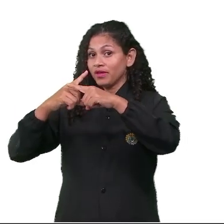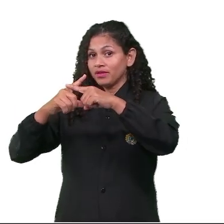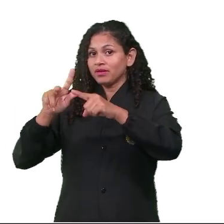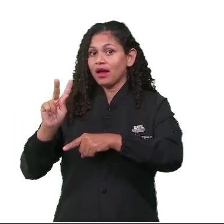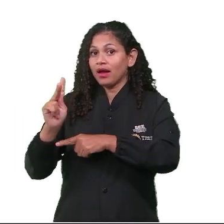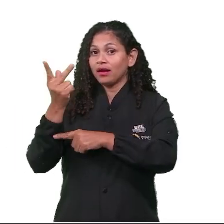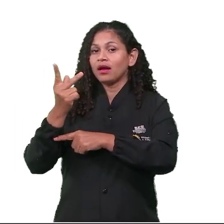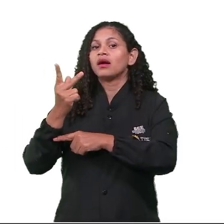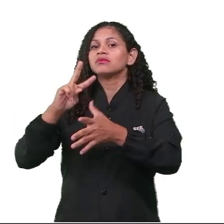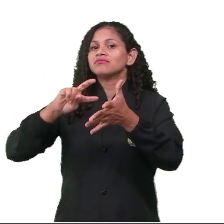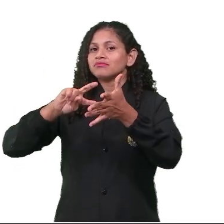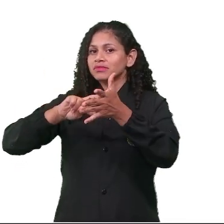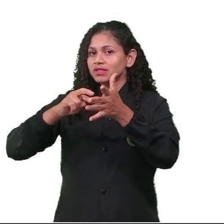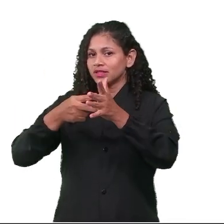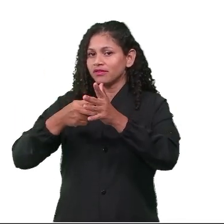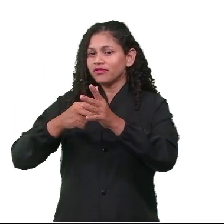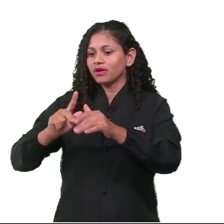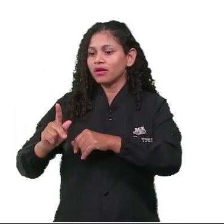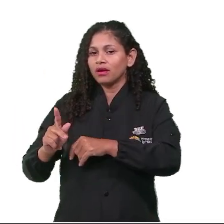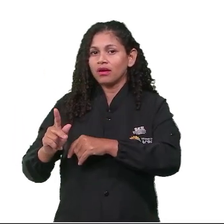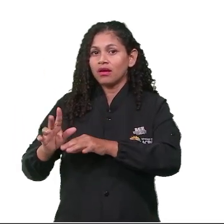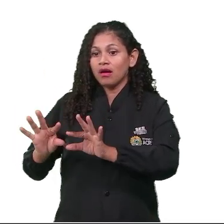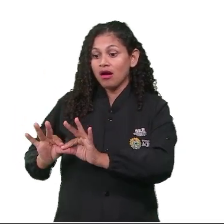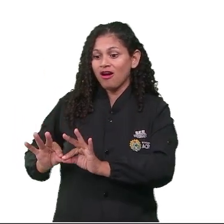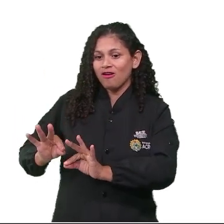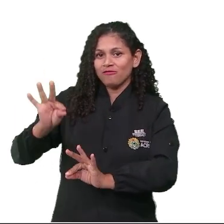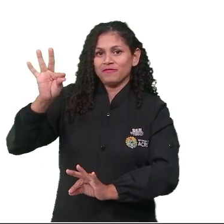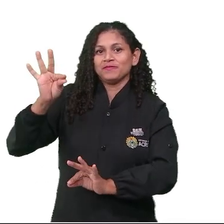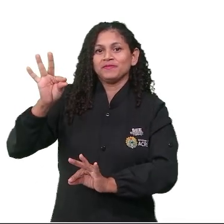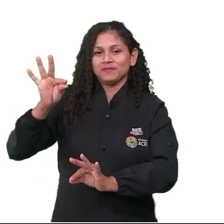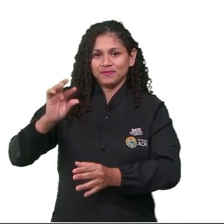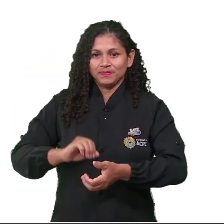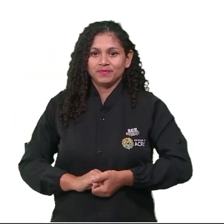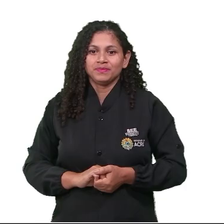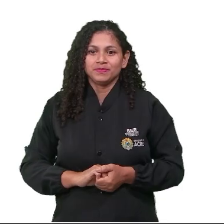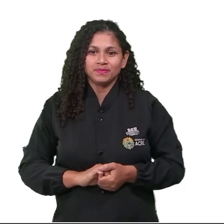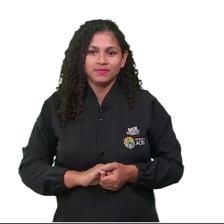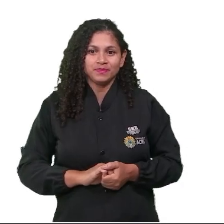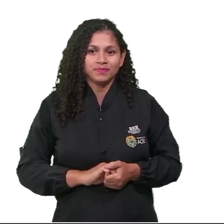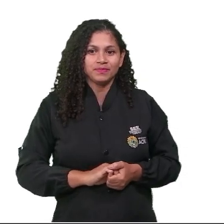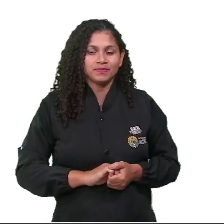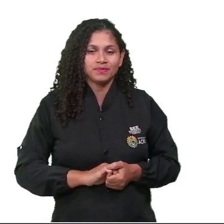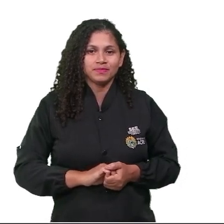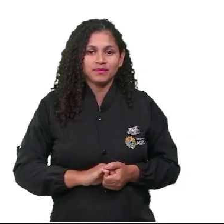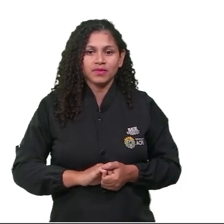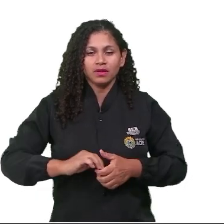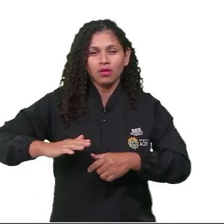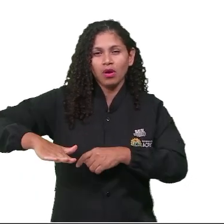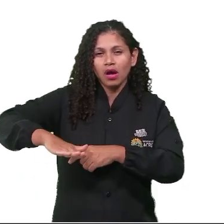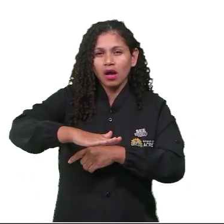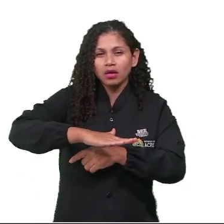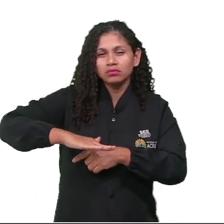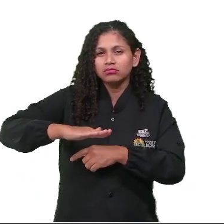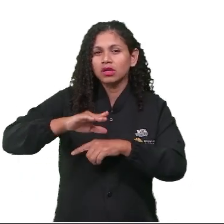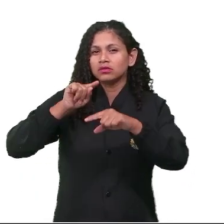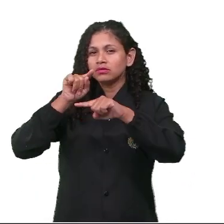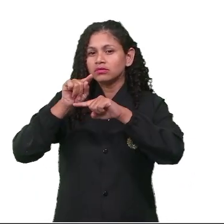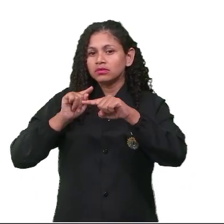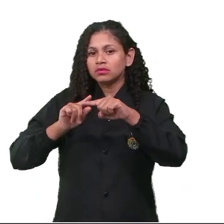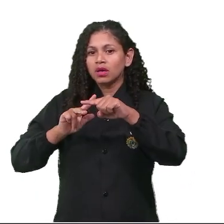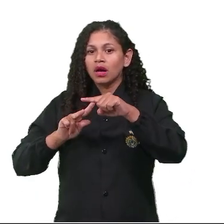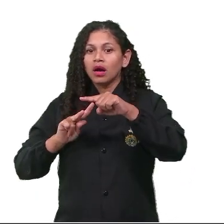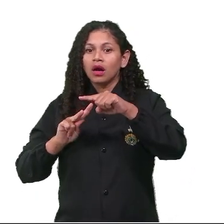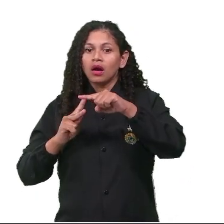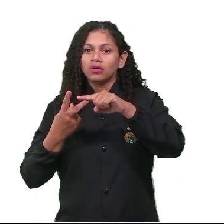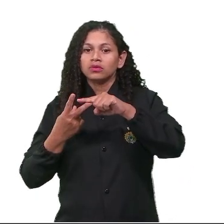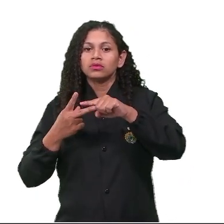altura. Quando eu faço esse produto, essa multiplicação entre a área da base pela altura, eu estou calculando